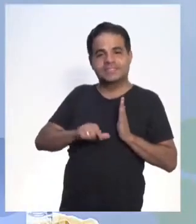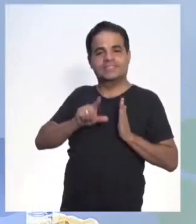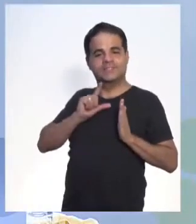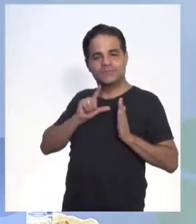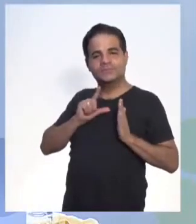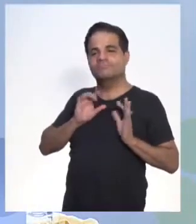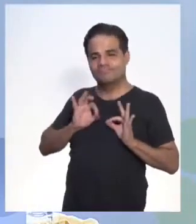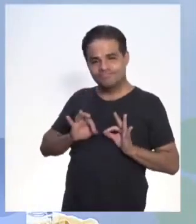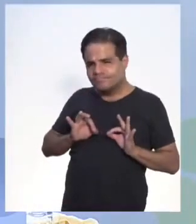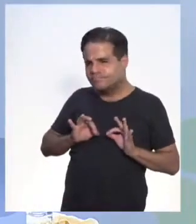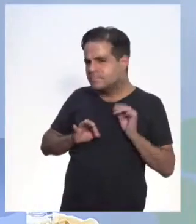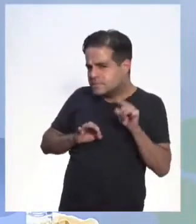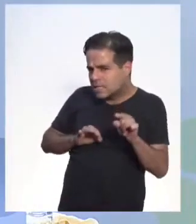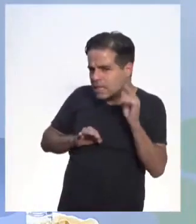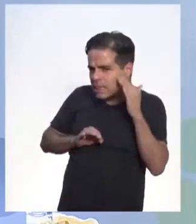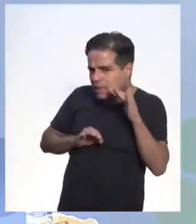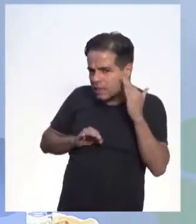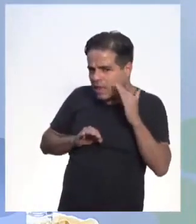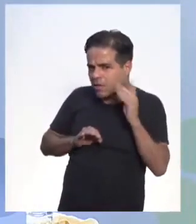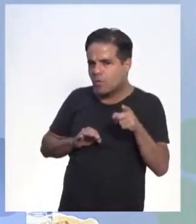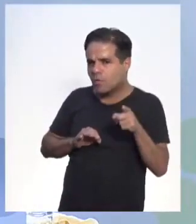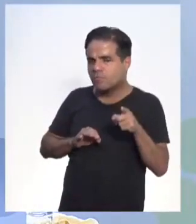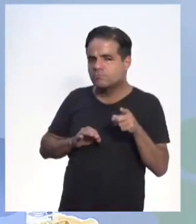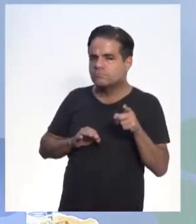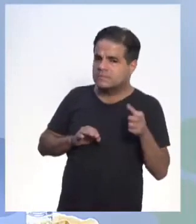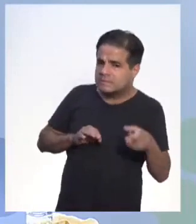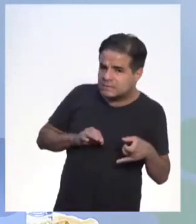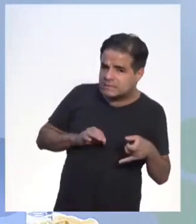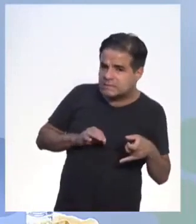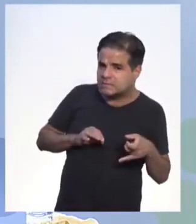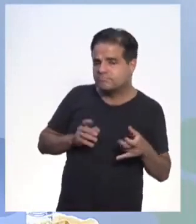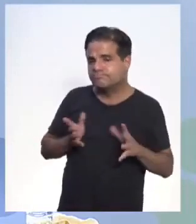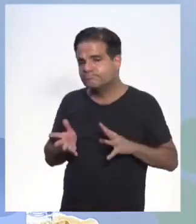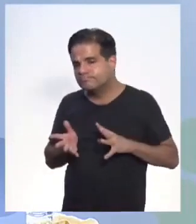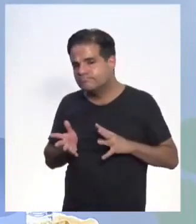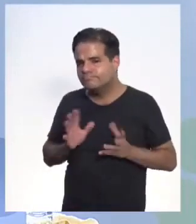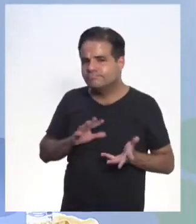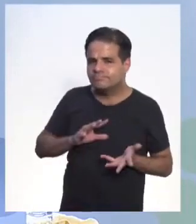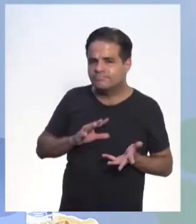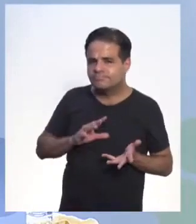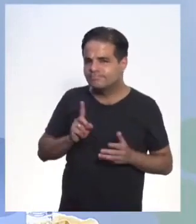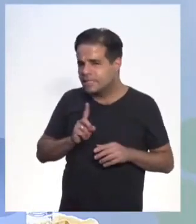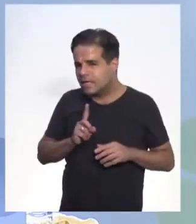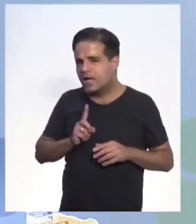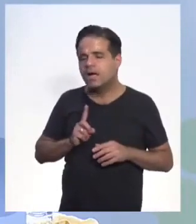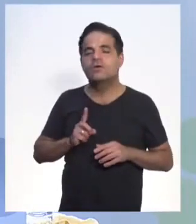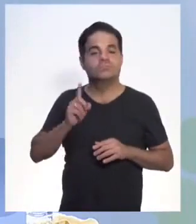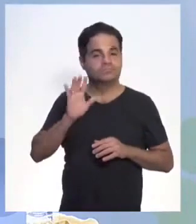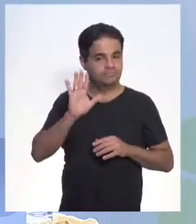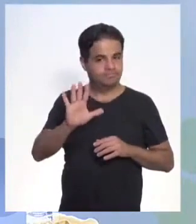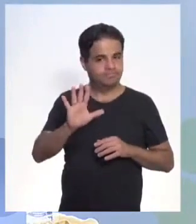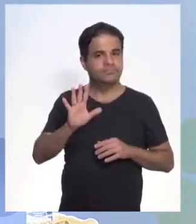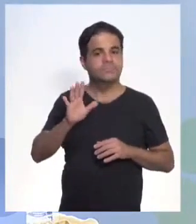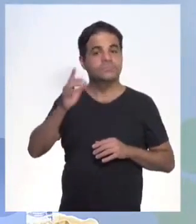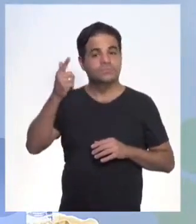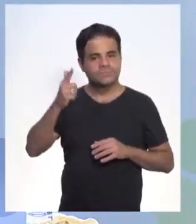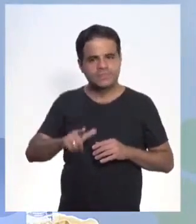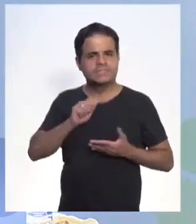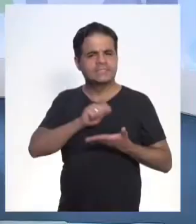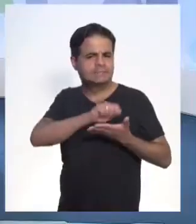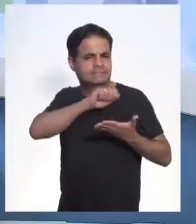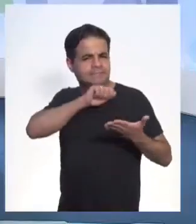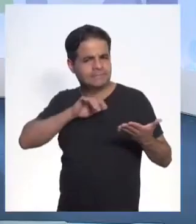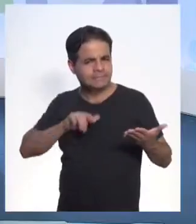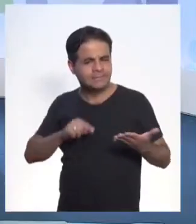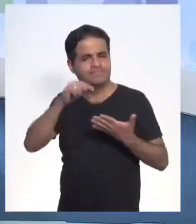anterior. Você entendeu? Será que sim? Ainda não? Bom, nós vamos fazer um monte de